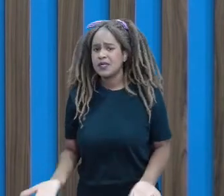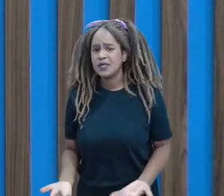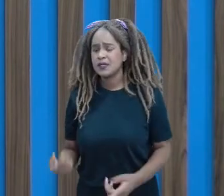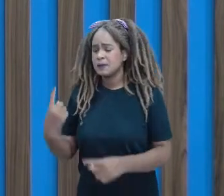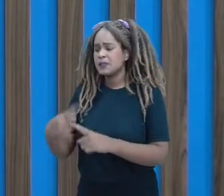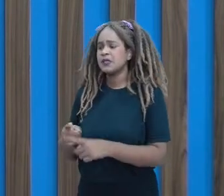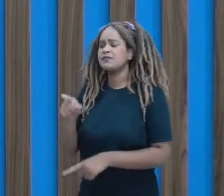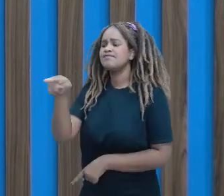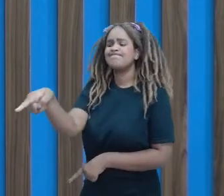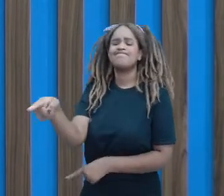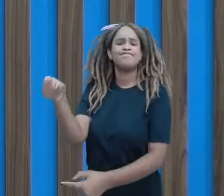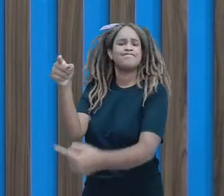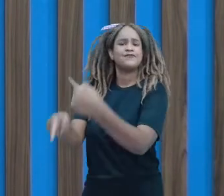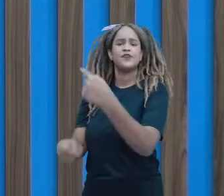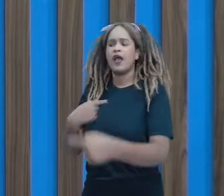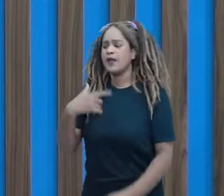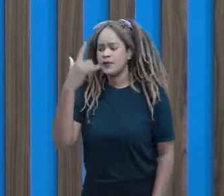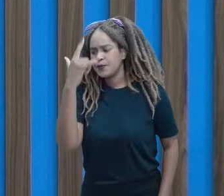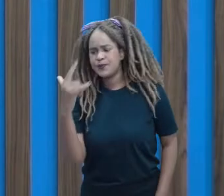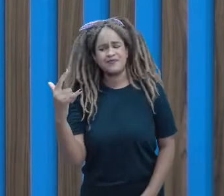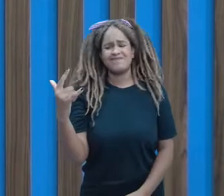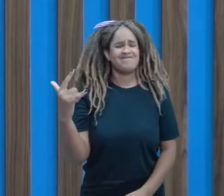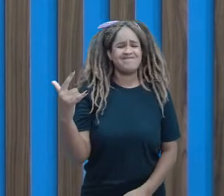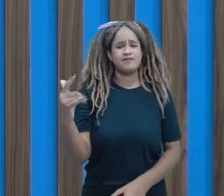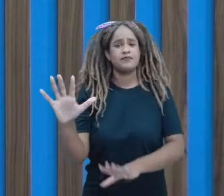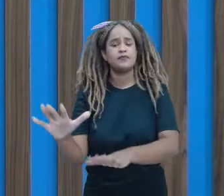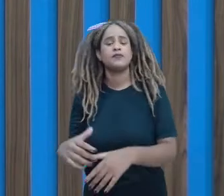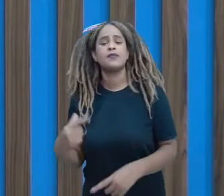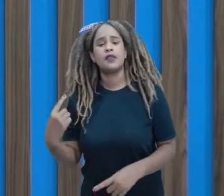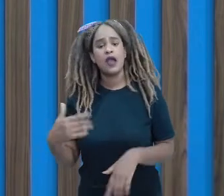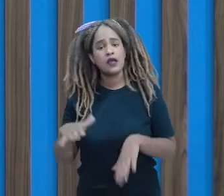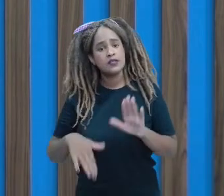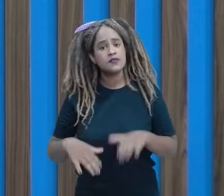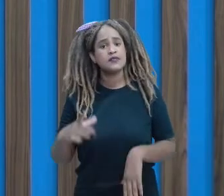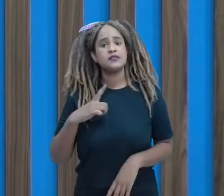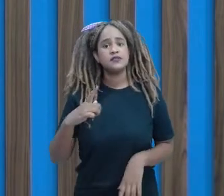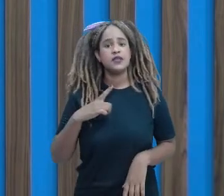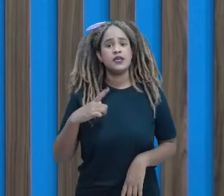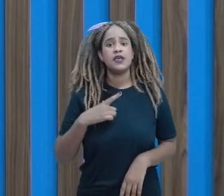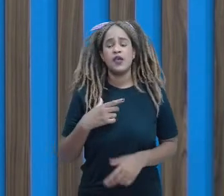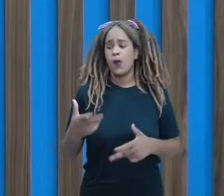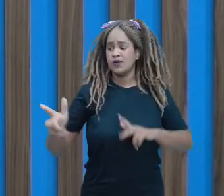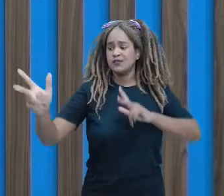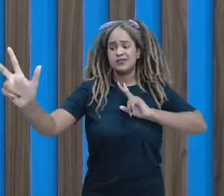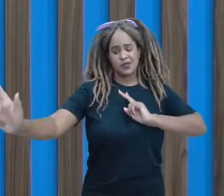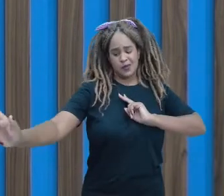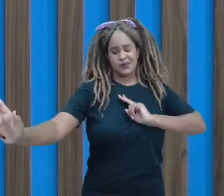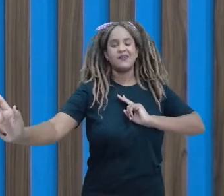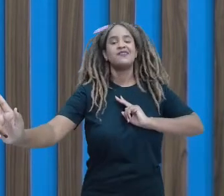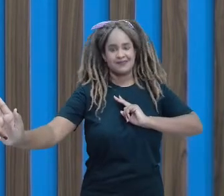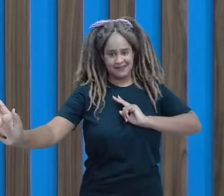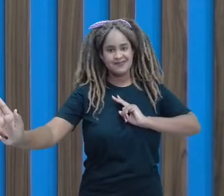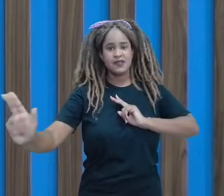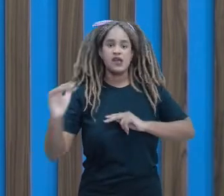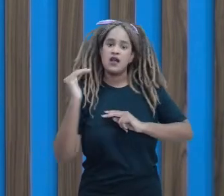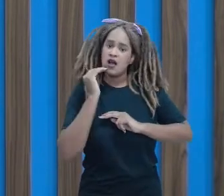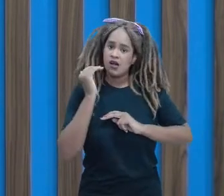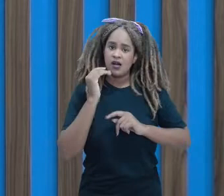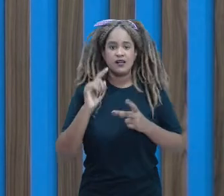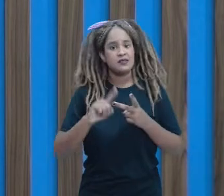outro tem que não me atrai? Né? Muitas vezes ele tem aquilo que você também tem, tanto como defeito